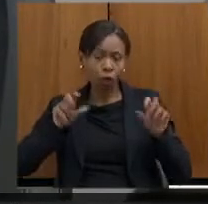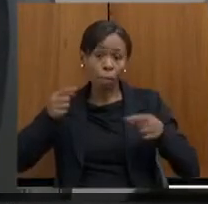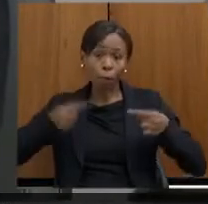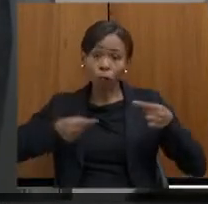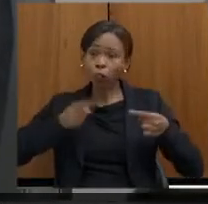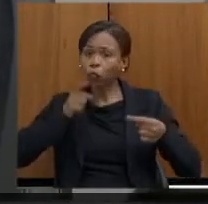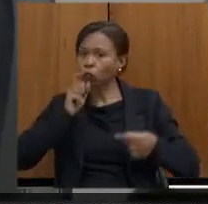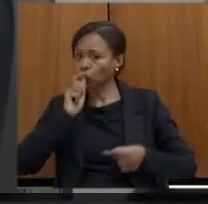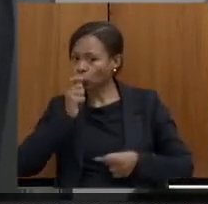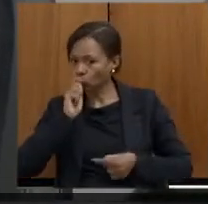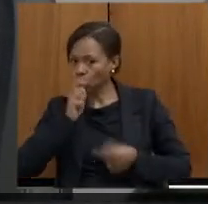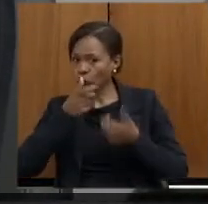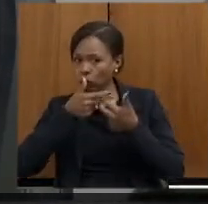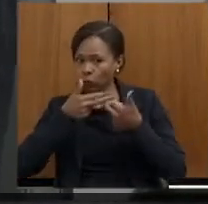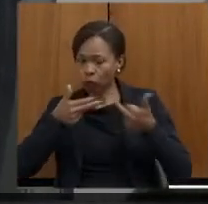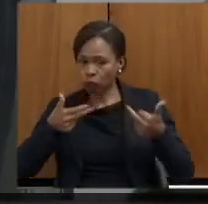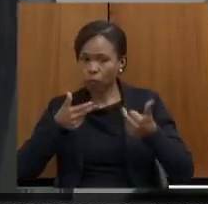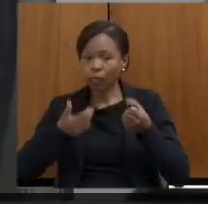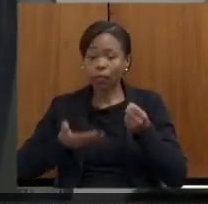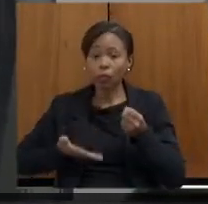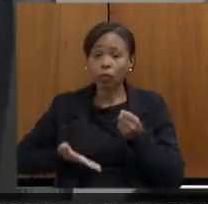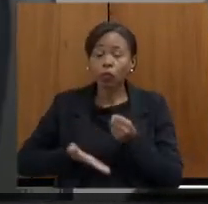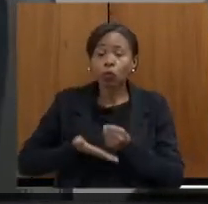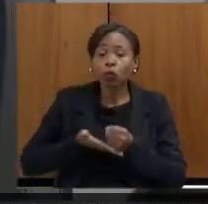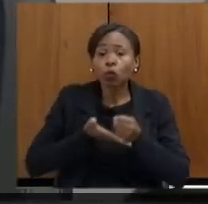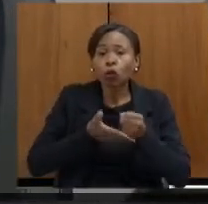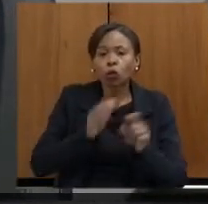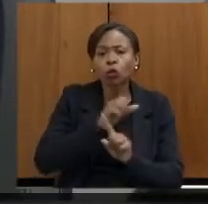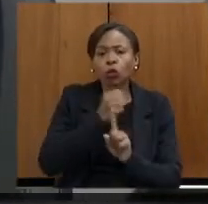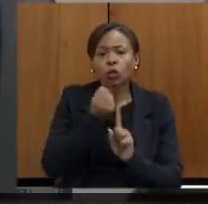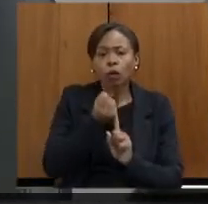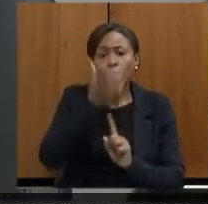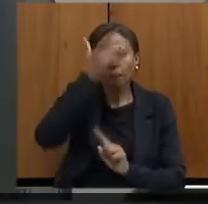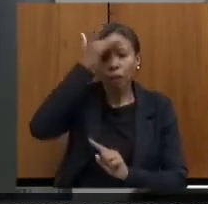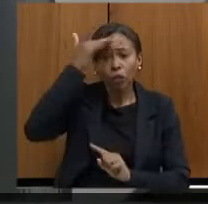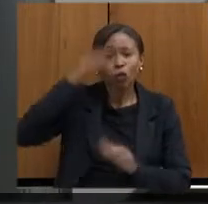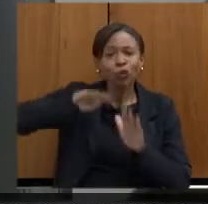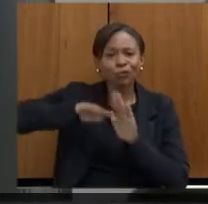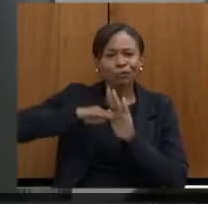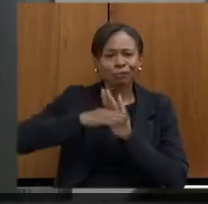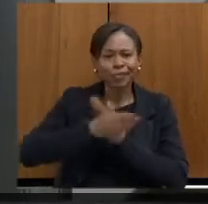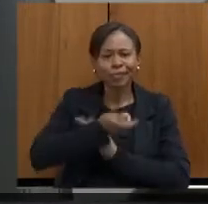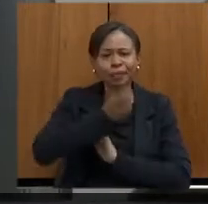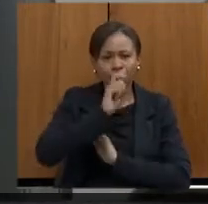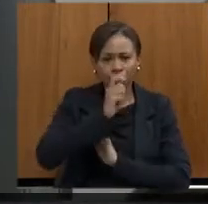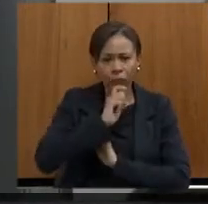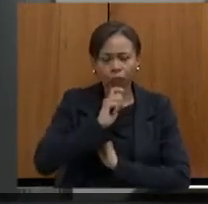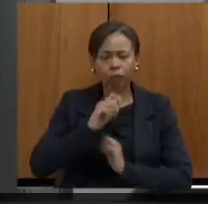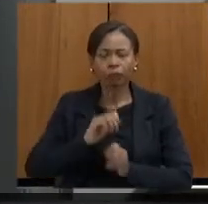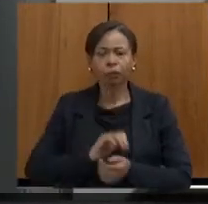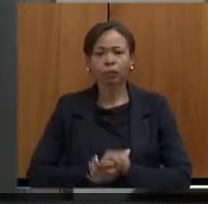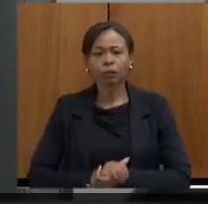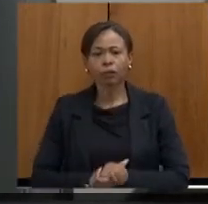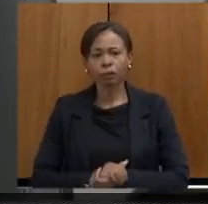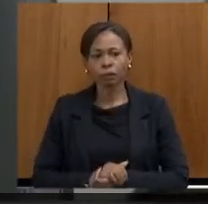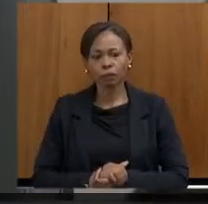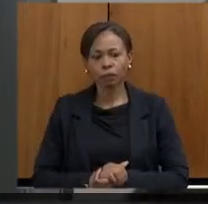Rede Complementar de Suporte Social na atenção da dependência química. Sobre a política